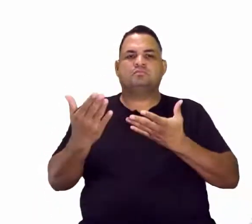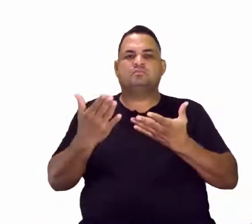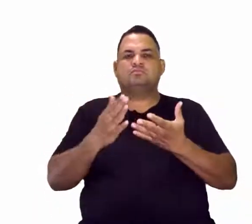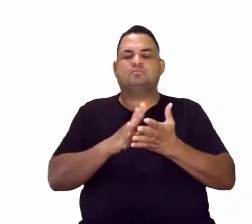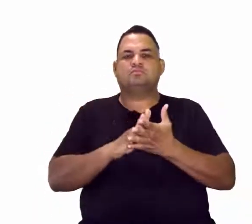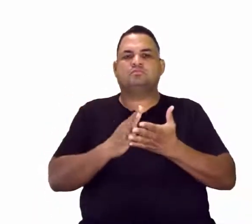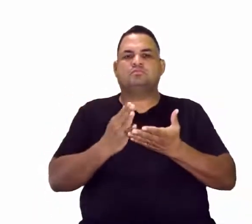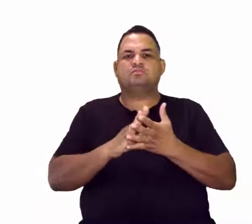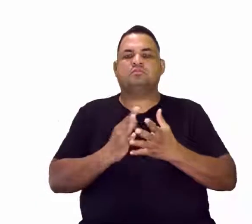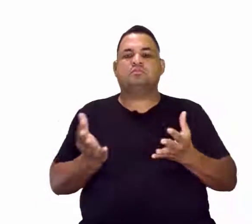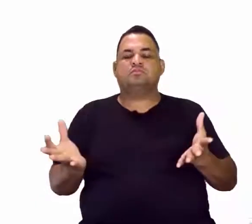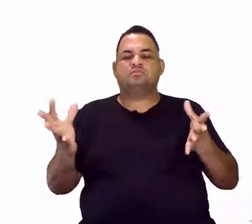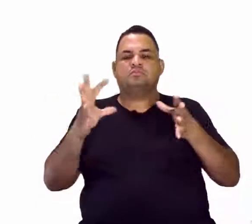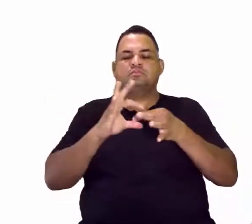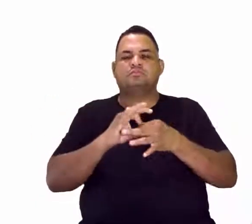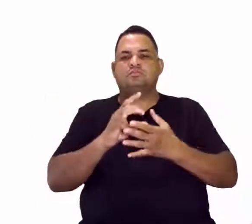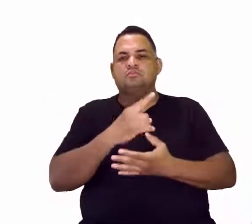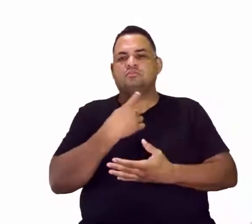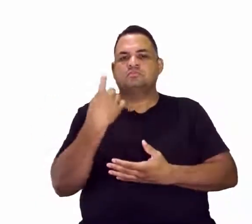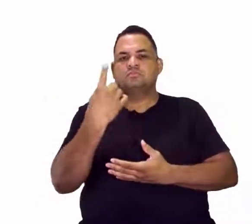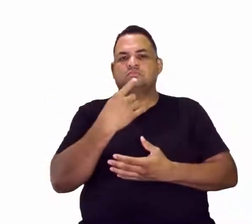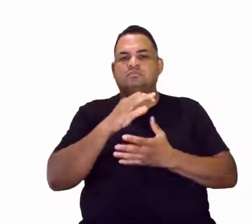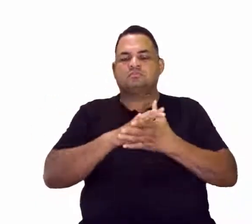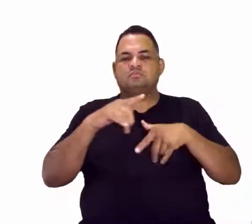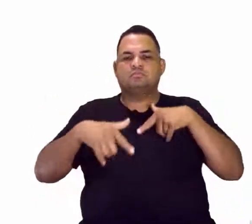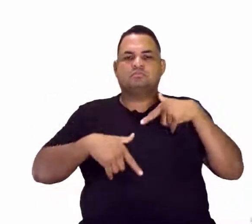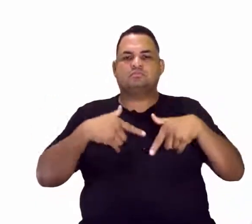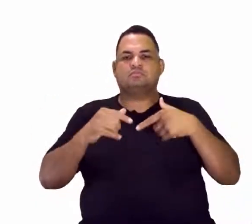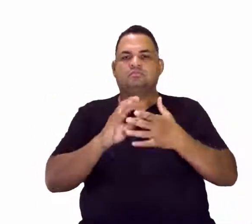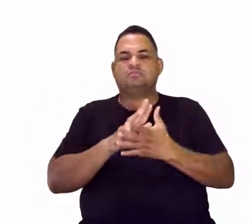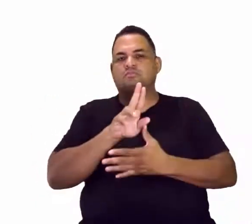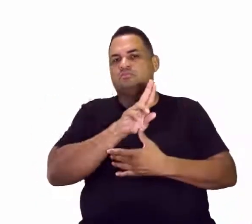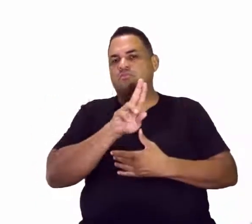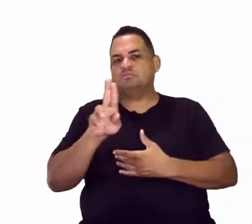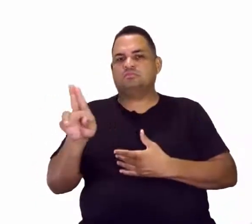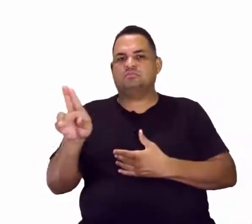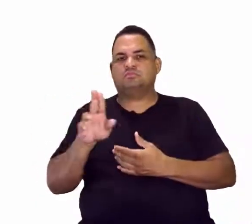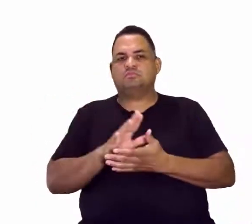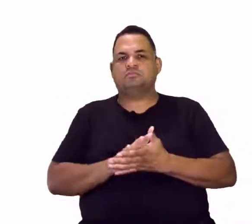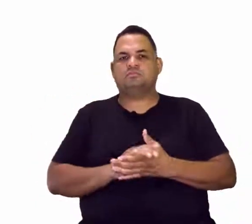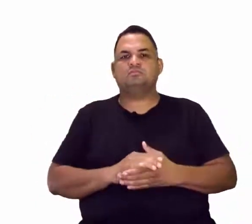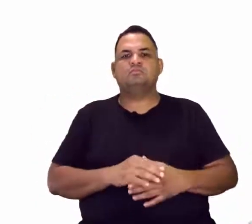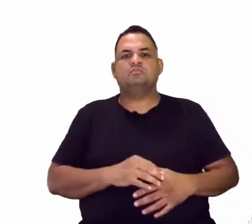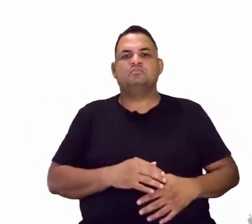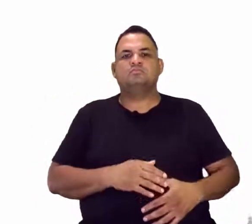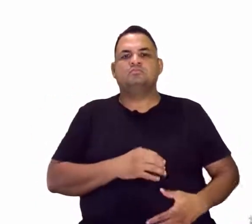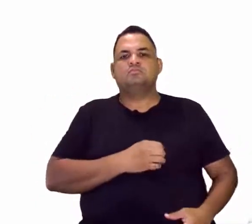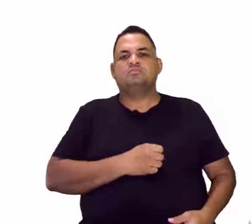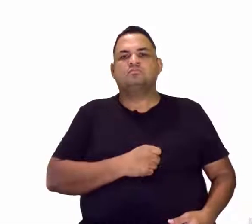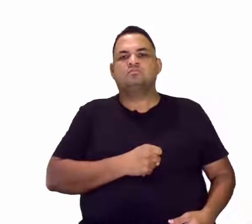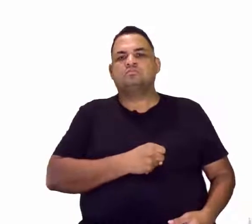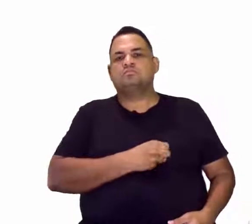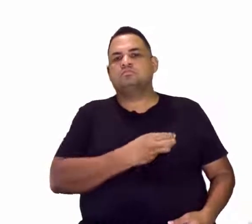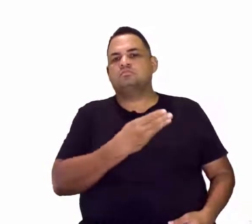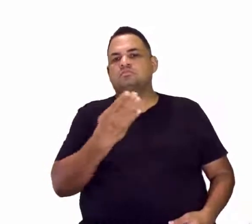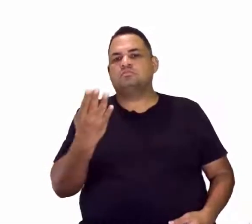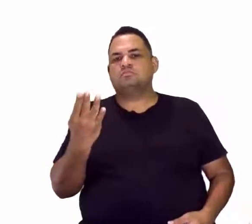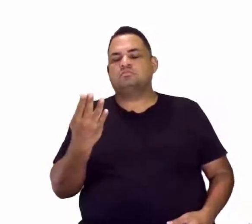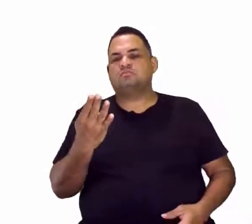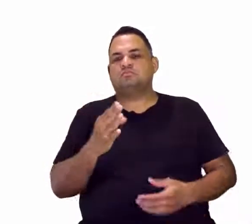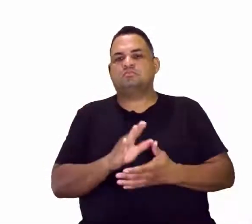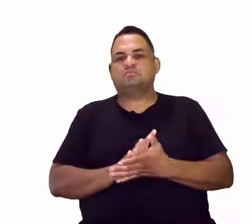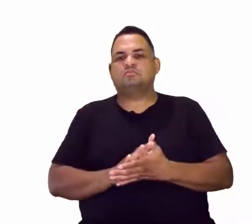desse contexto, nós trabalhamos o que nós chamamos de grau de